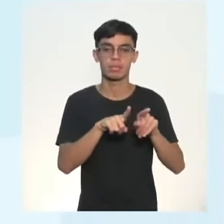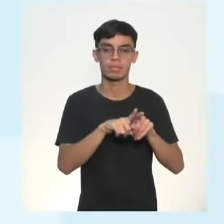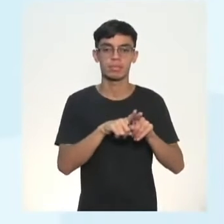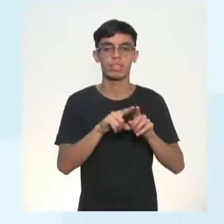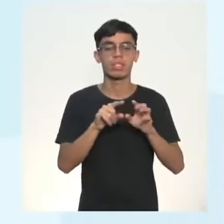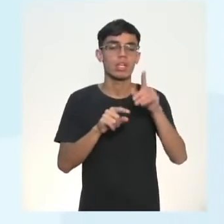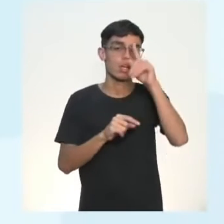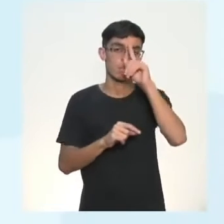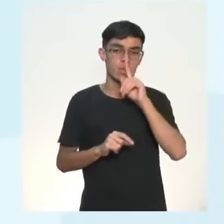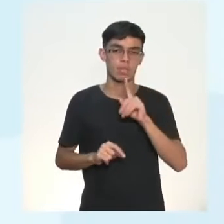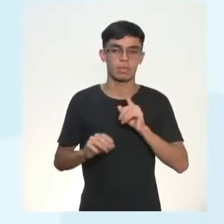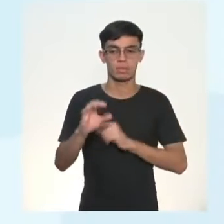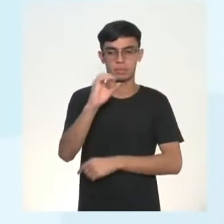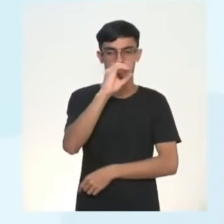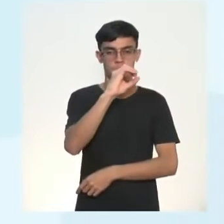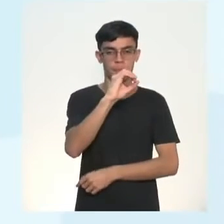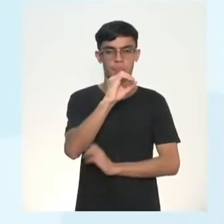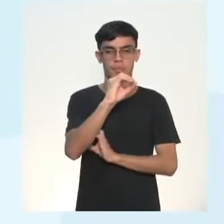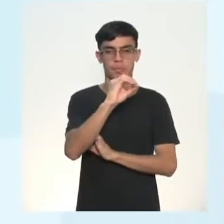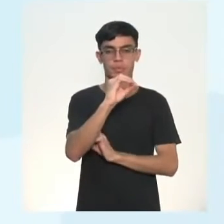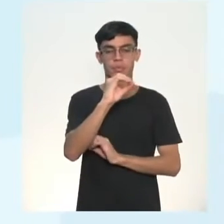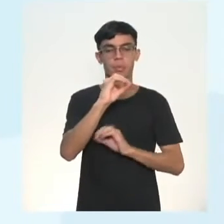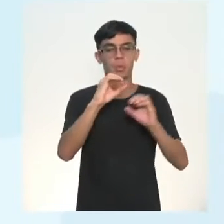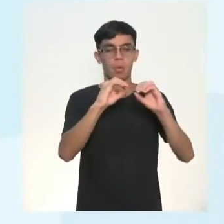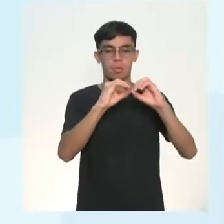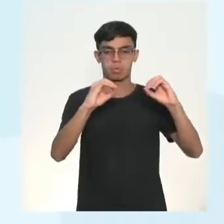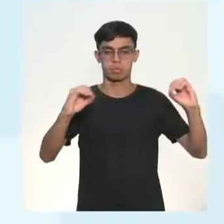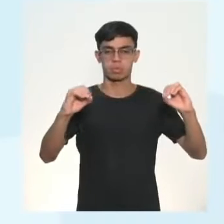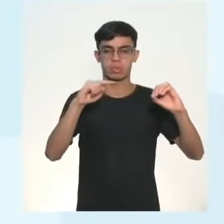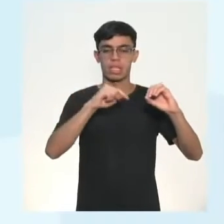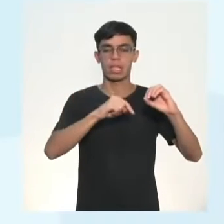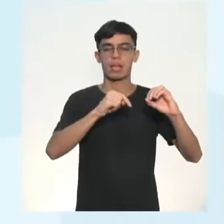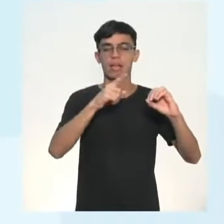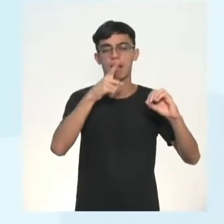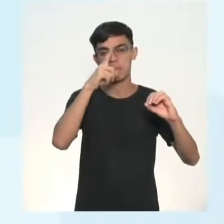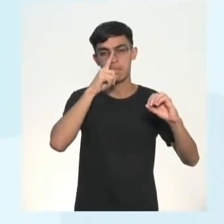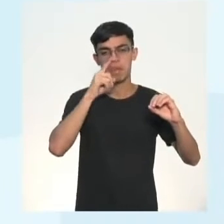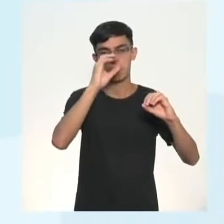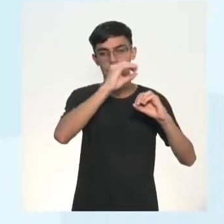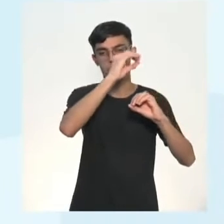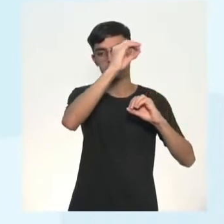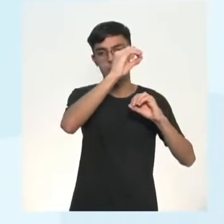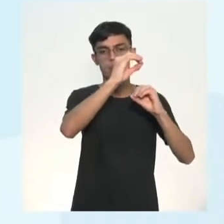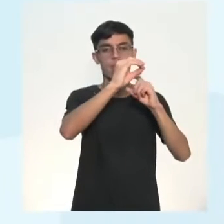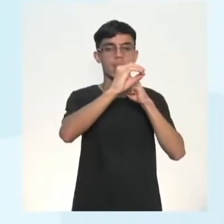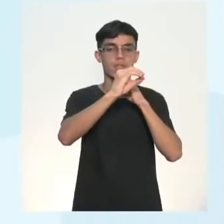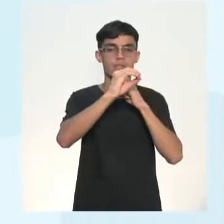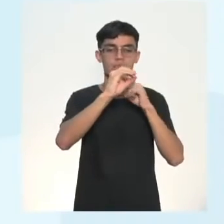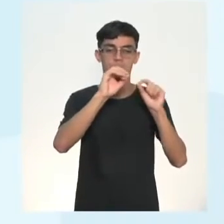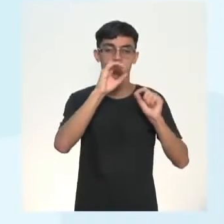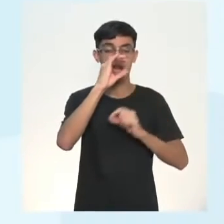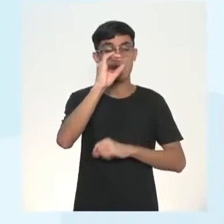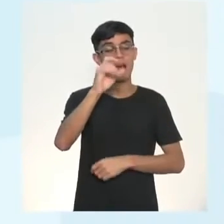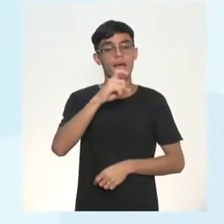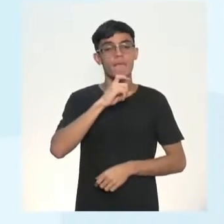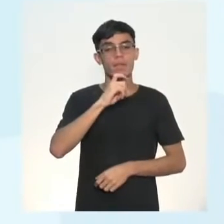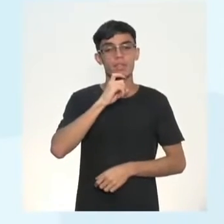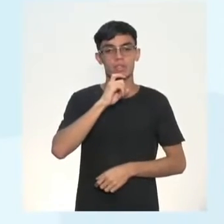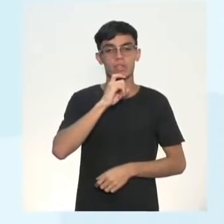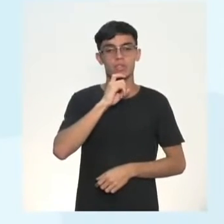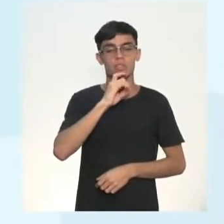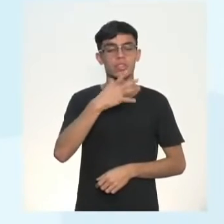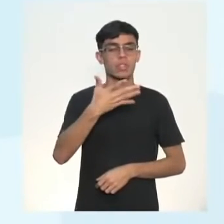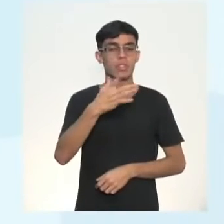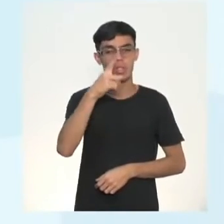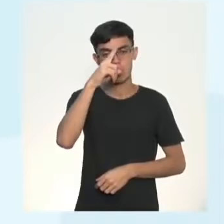ervilha amarela. E aí, então ele separou, né, depois de algumas gerações, falou, bom, essas aqui são puras verdes e essas são